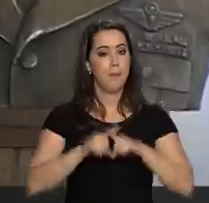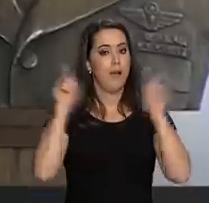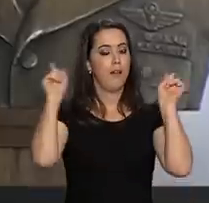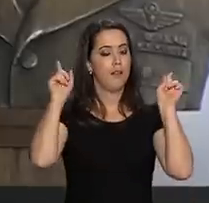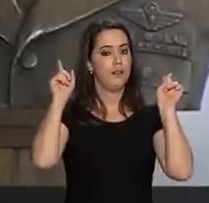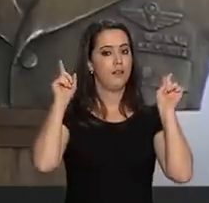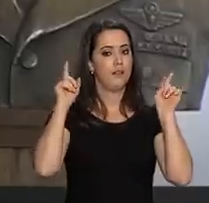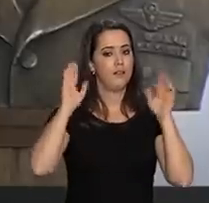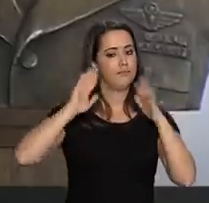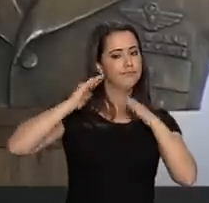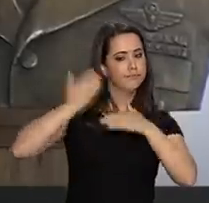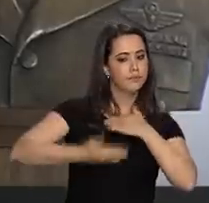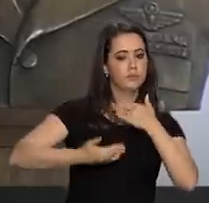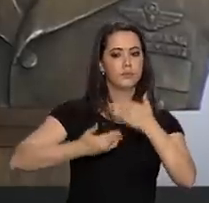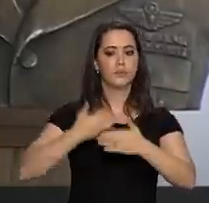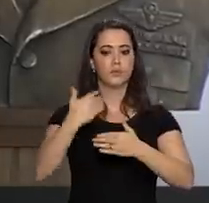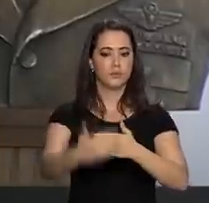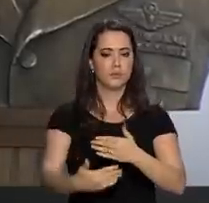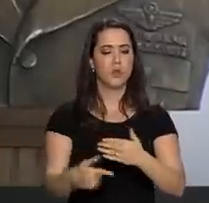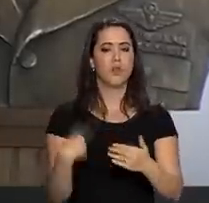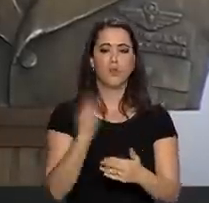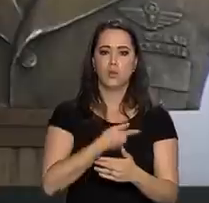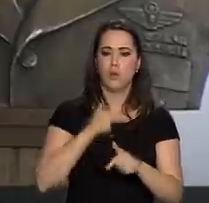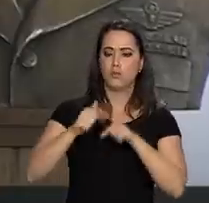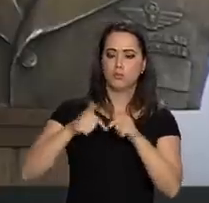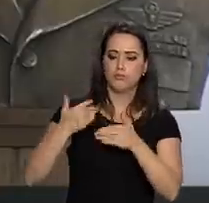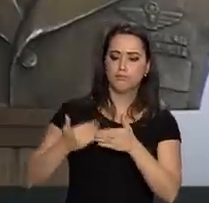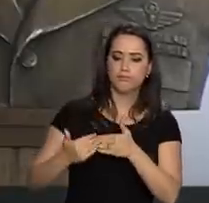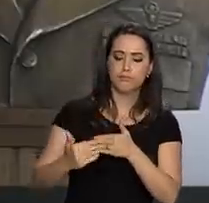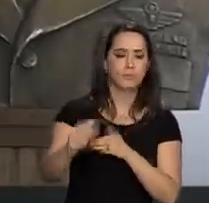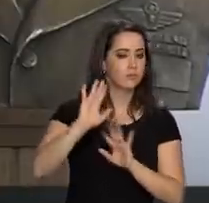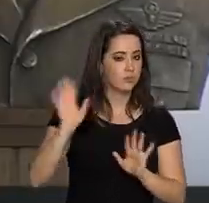mas prosseguimos a nossa jornada.